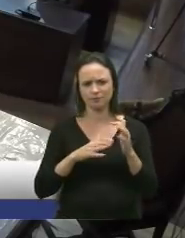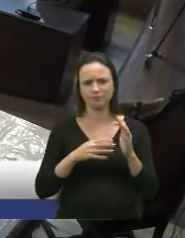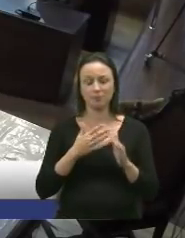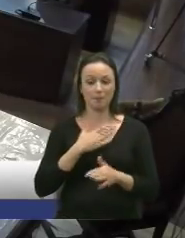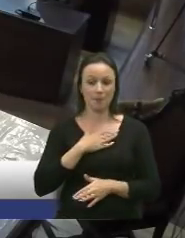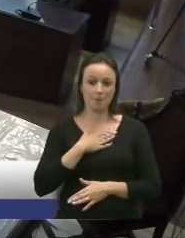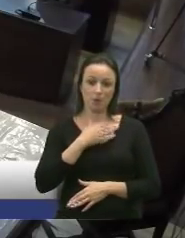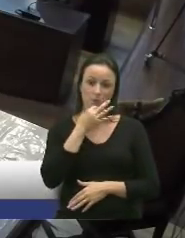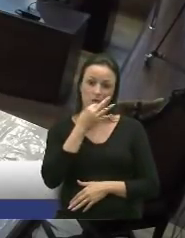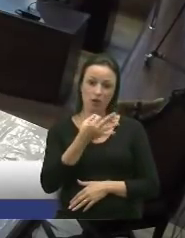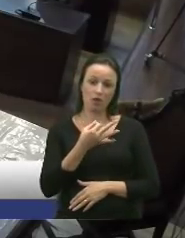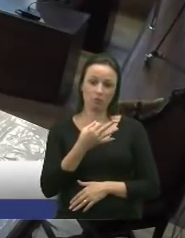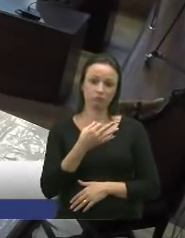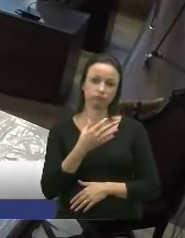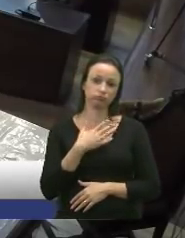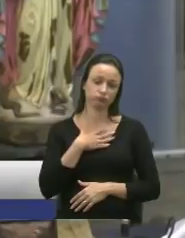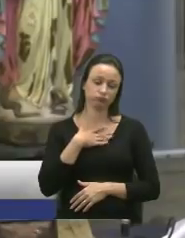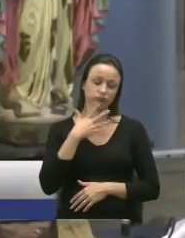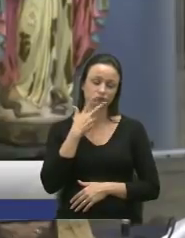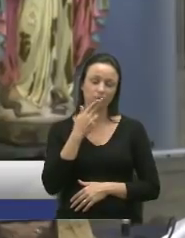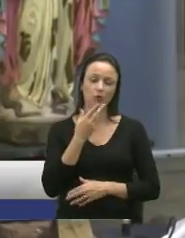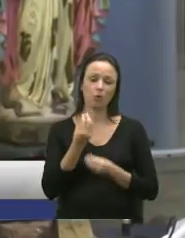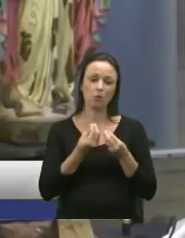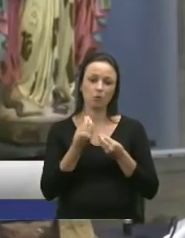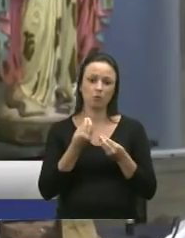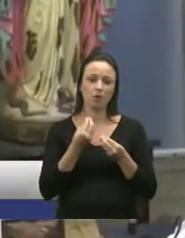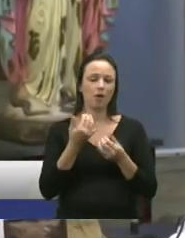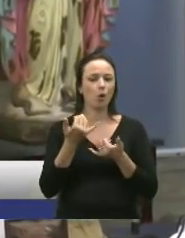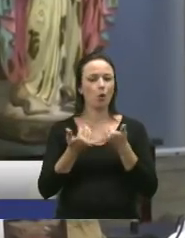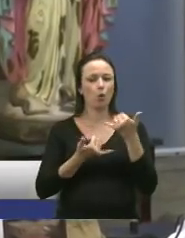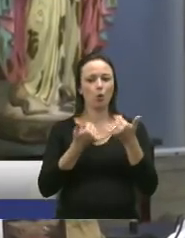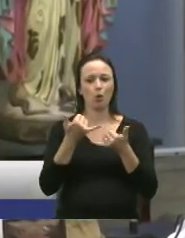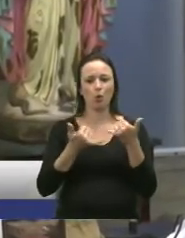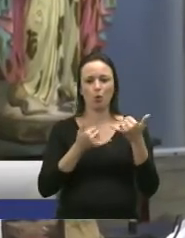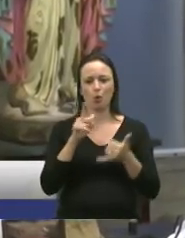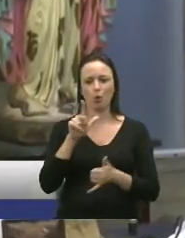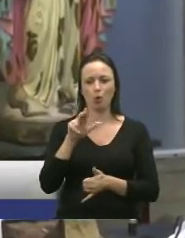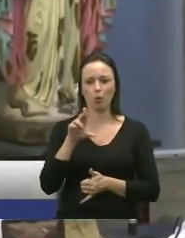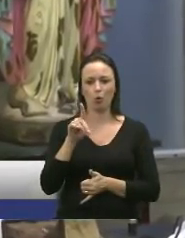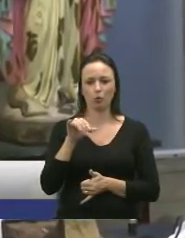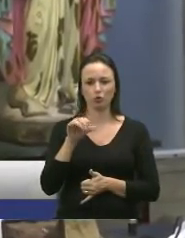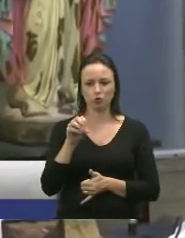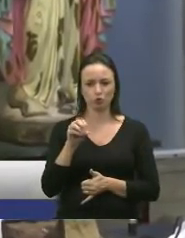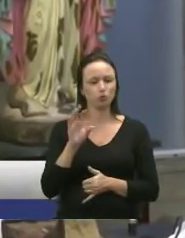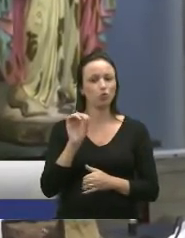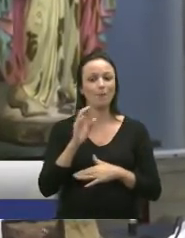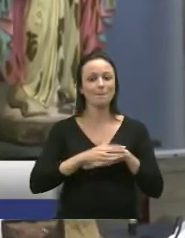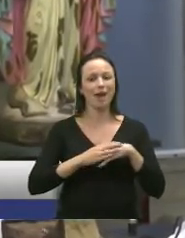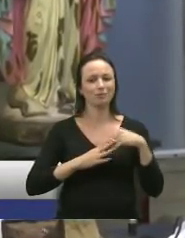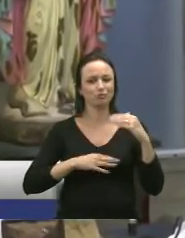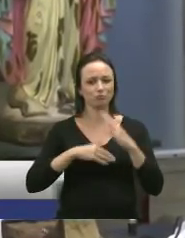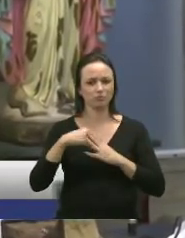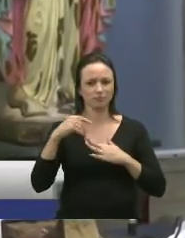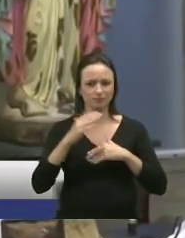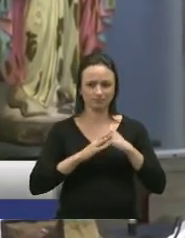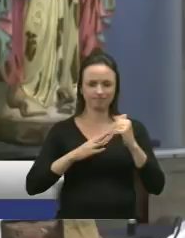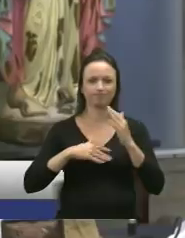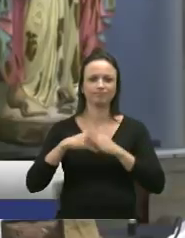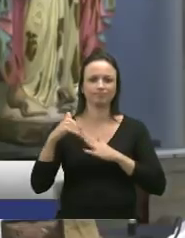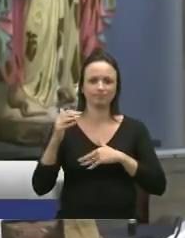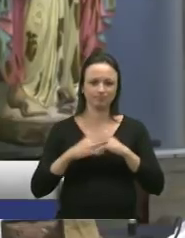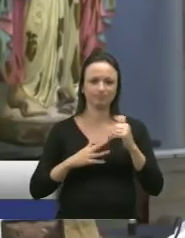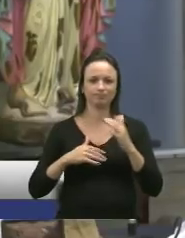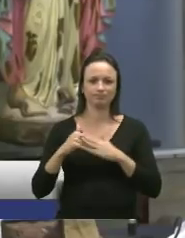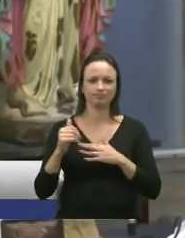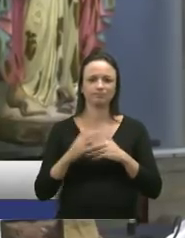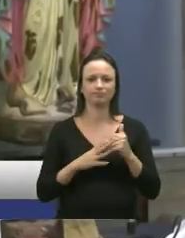mim é pelo modo lúdico, é buscando o lado prático da coisa. É buscando o lado prático de,